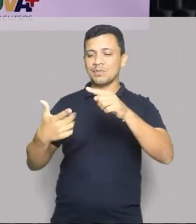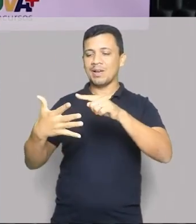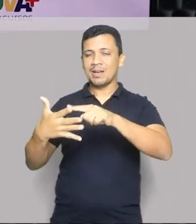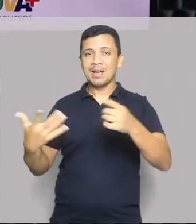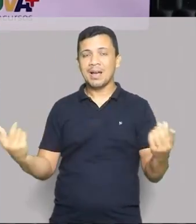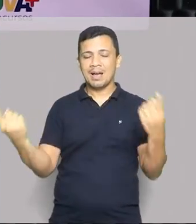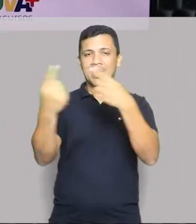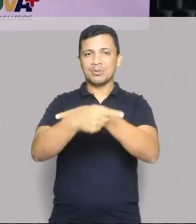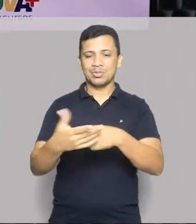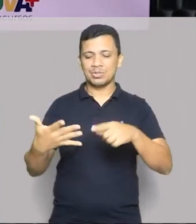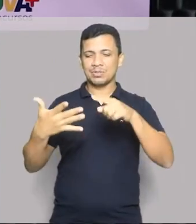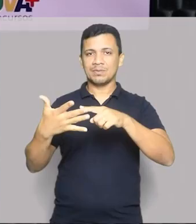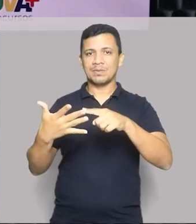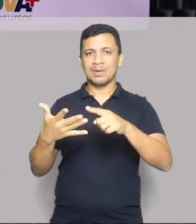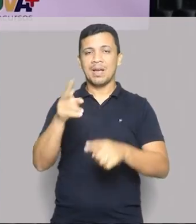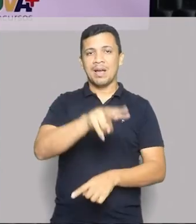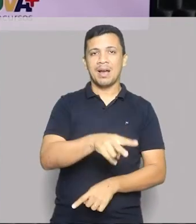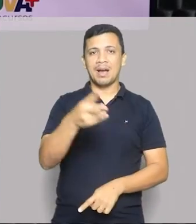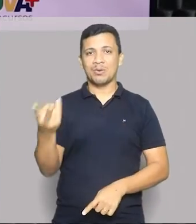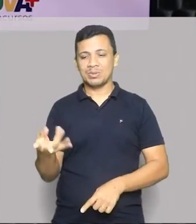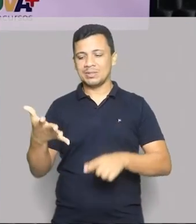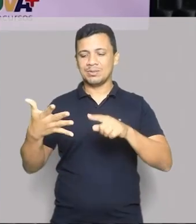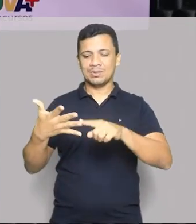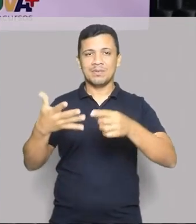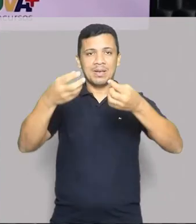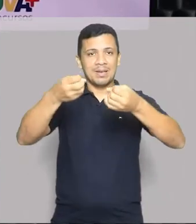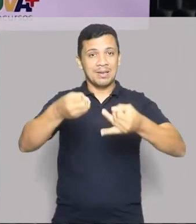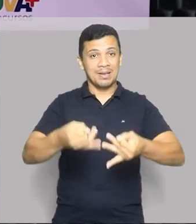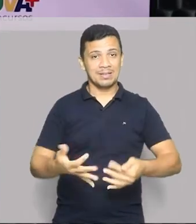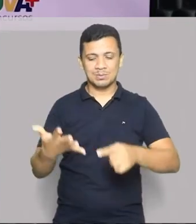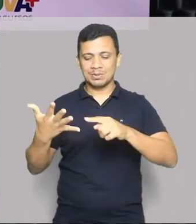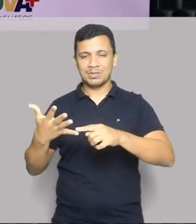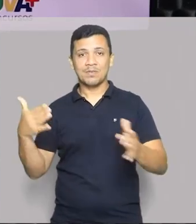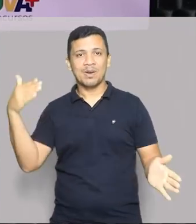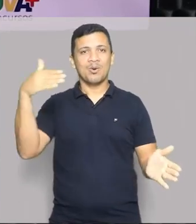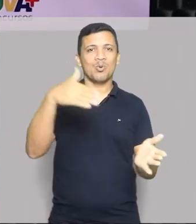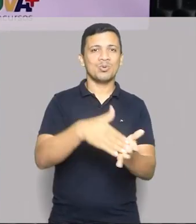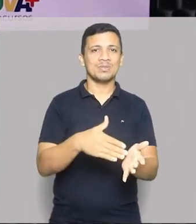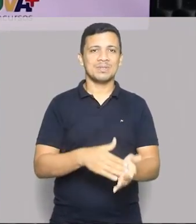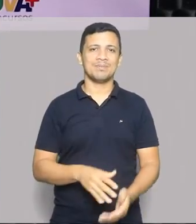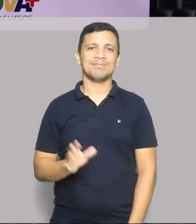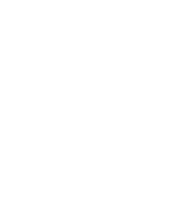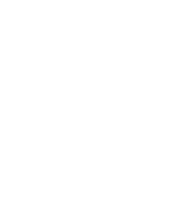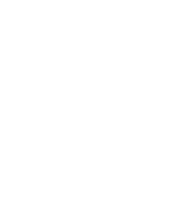adversativa, alternativa, explicativa e conclusiva. Até a próxima.